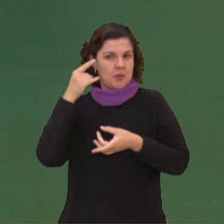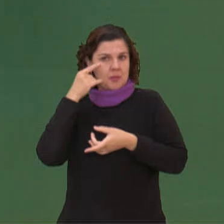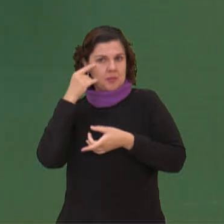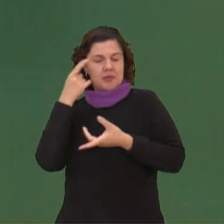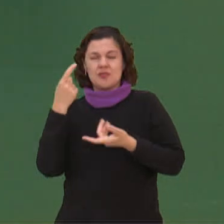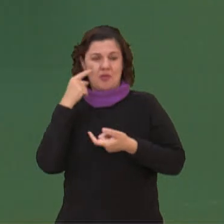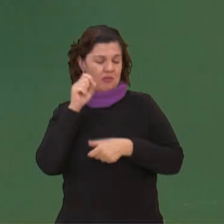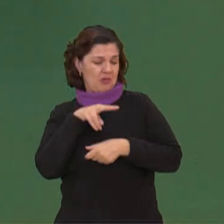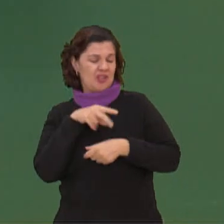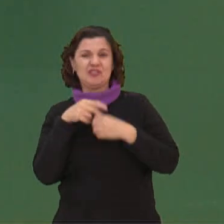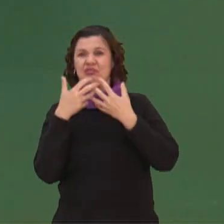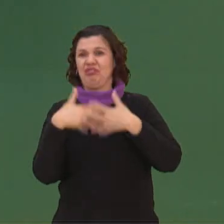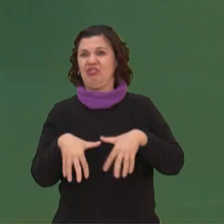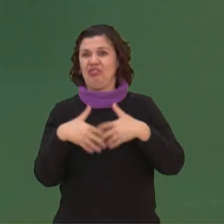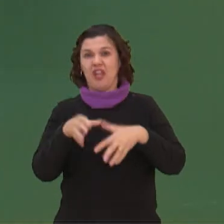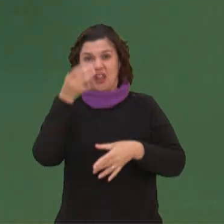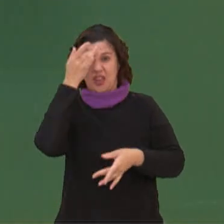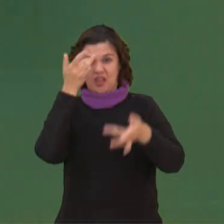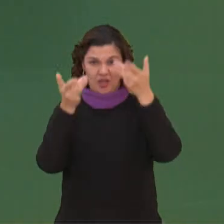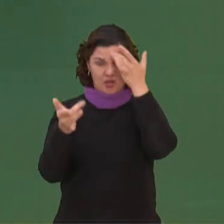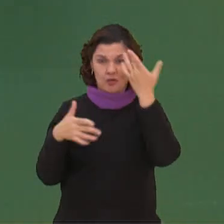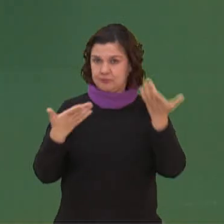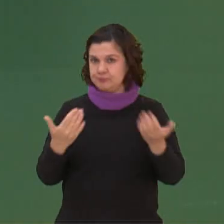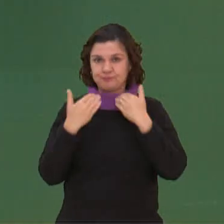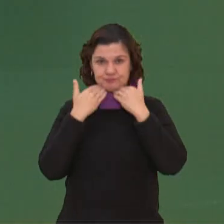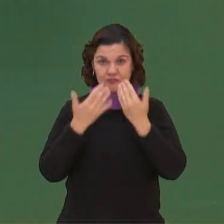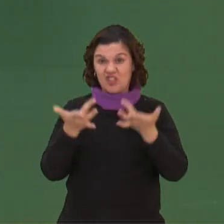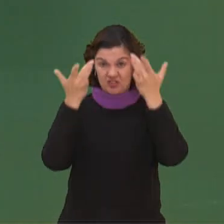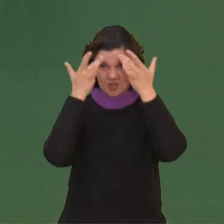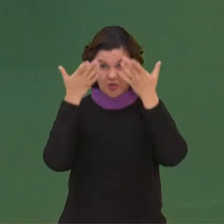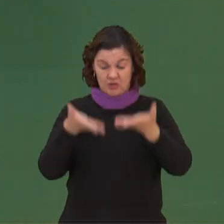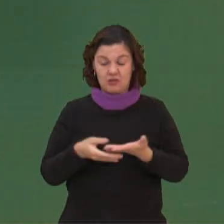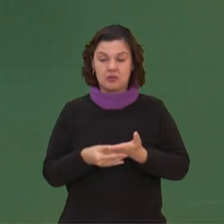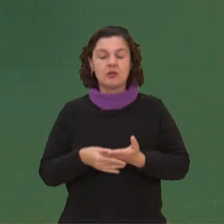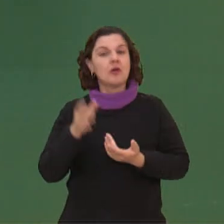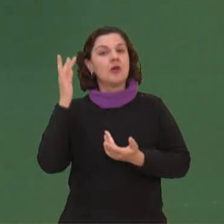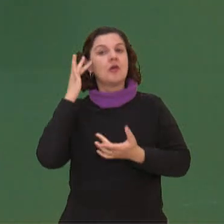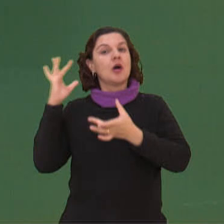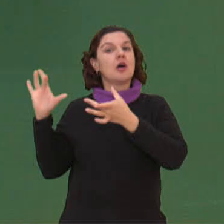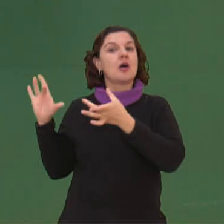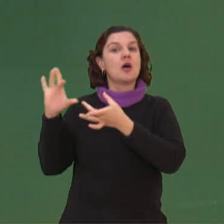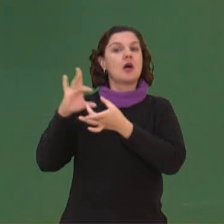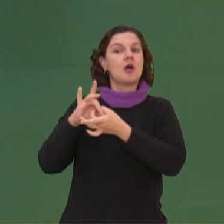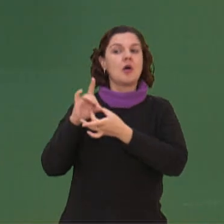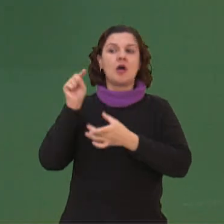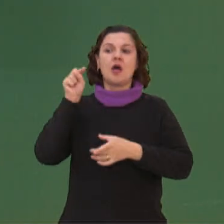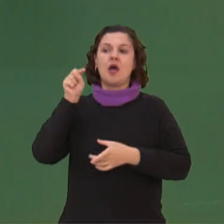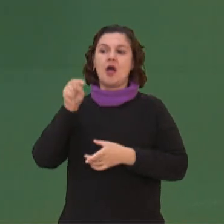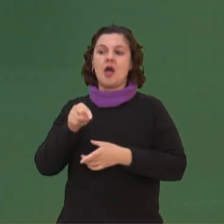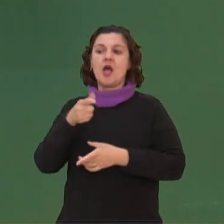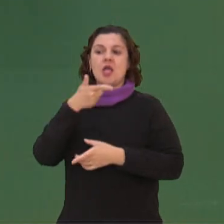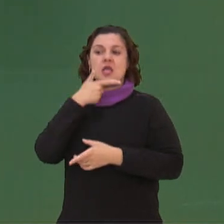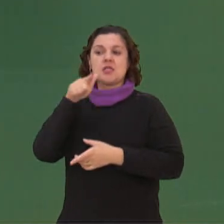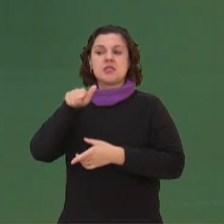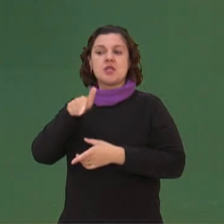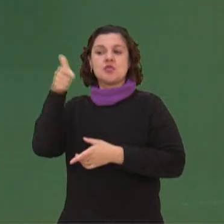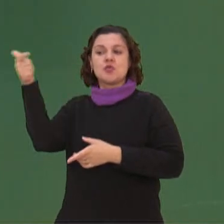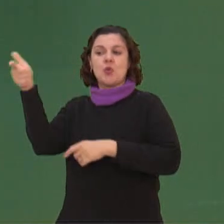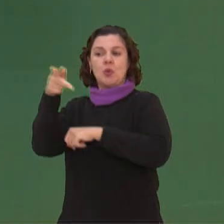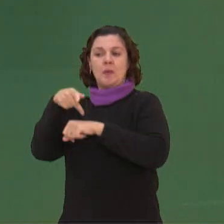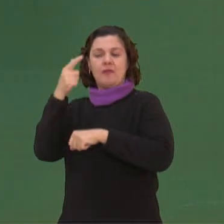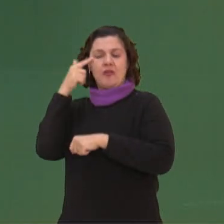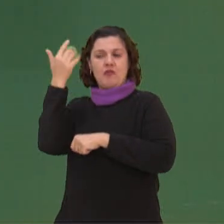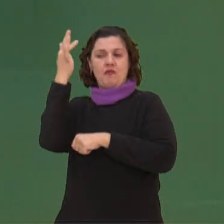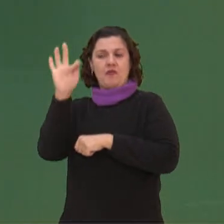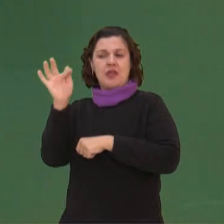precisar apenas, você não ter que decorar, que não vale para nada a decoreba, você relacionar no supermercado, poxa, esse queijo é importado, ele veio, sei lá, da